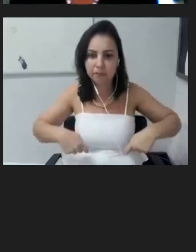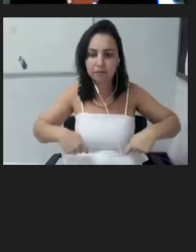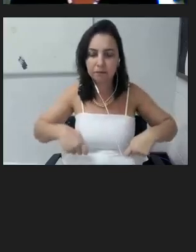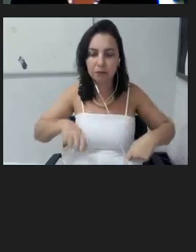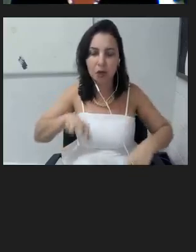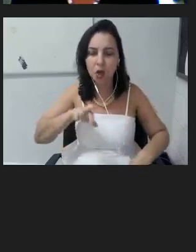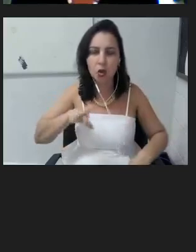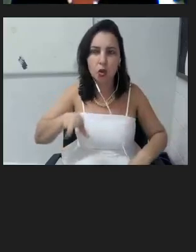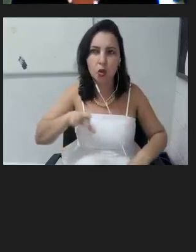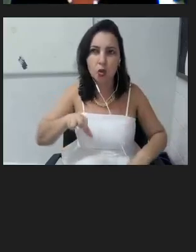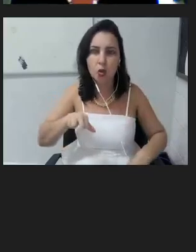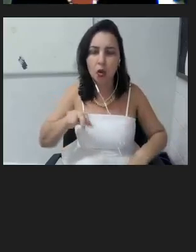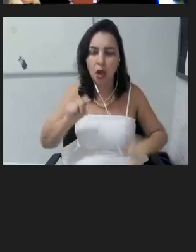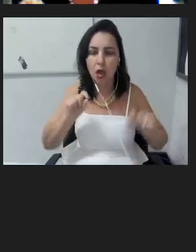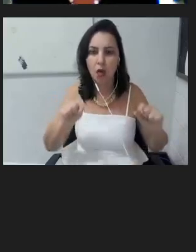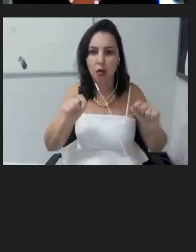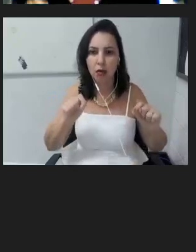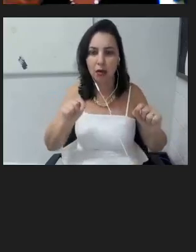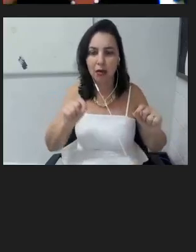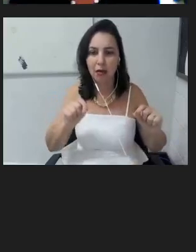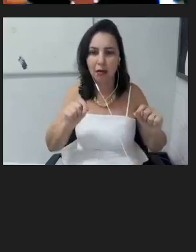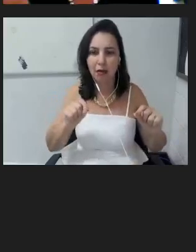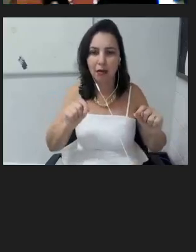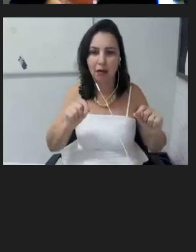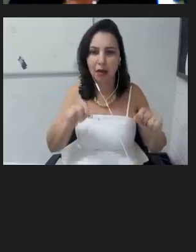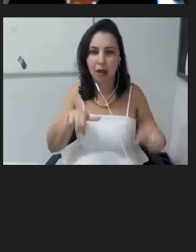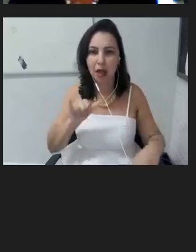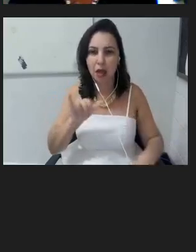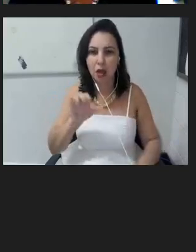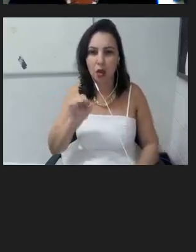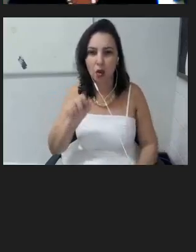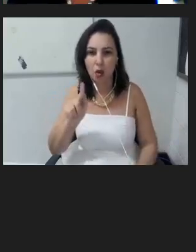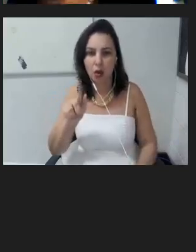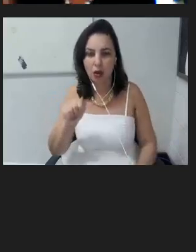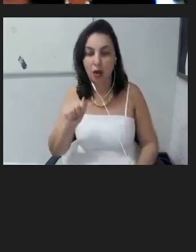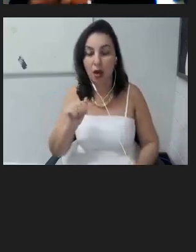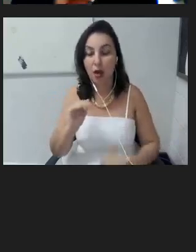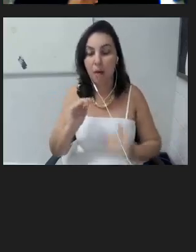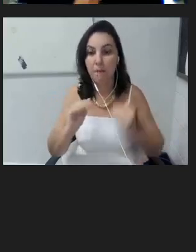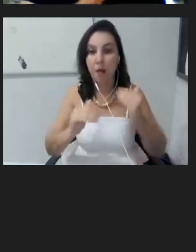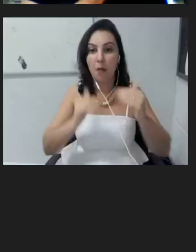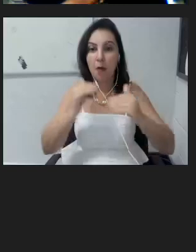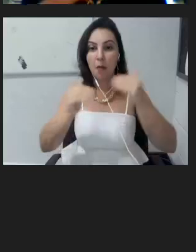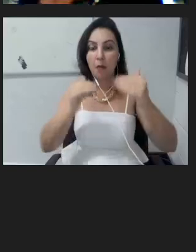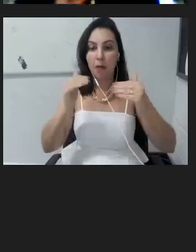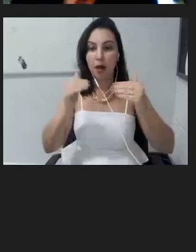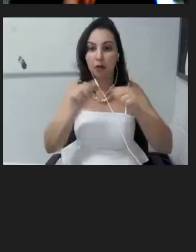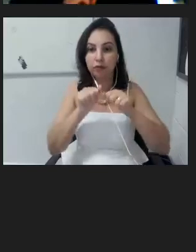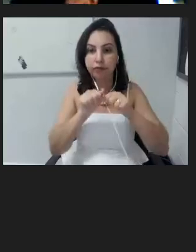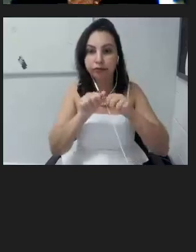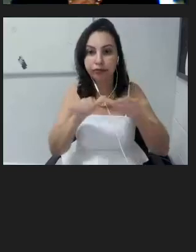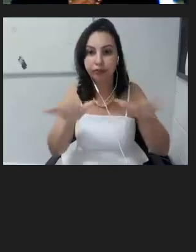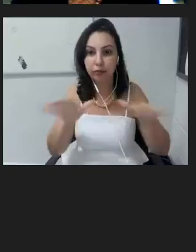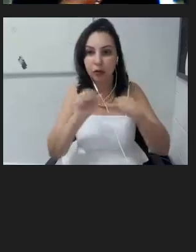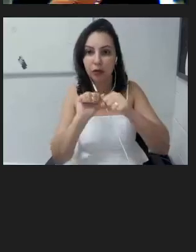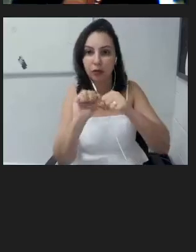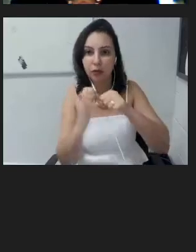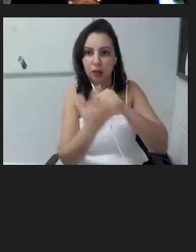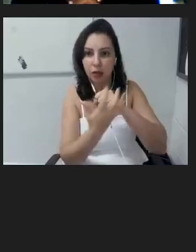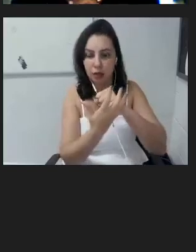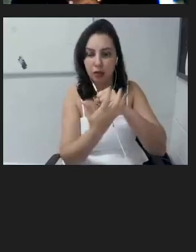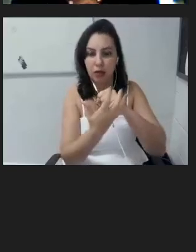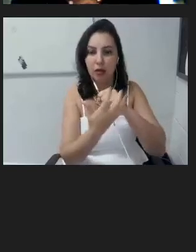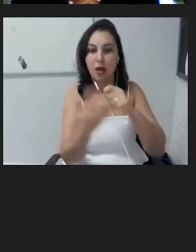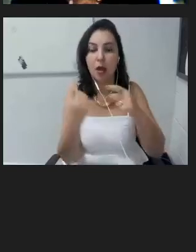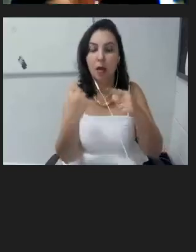que a yoga, ela também teve um crescimento muito grande nesse período de pandemia e